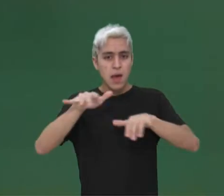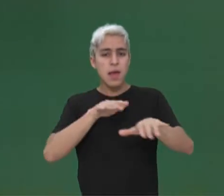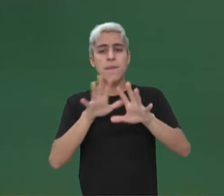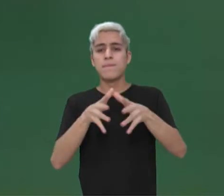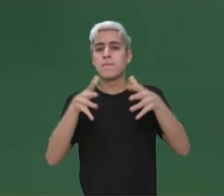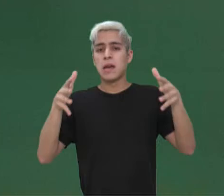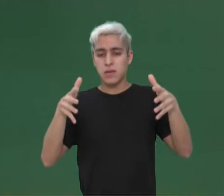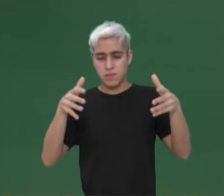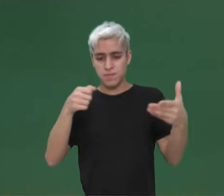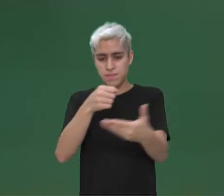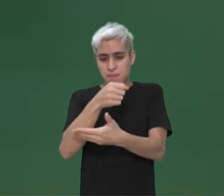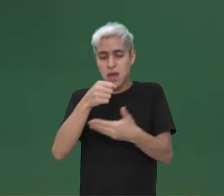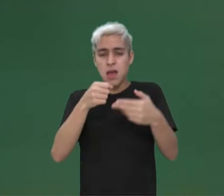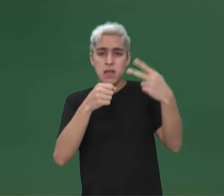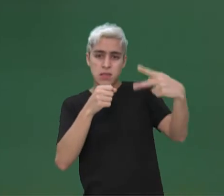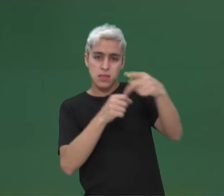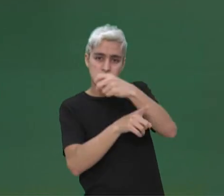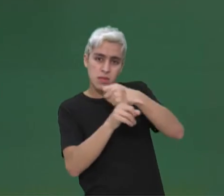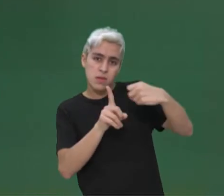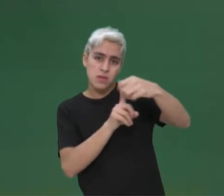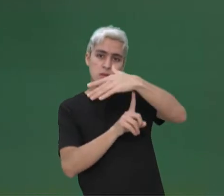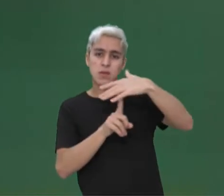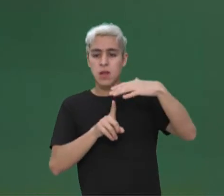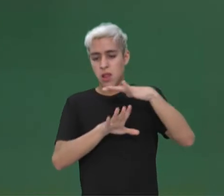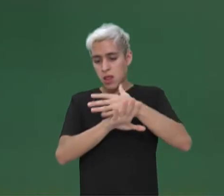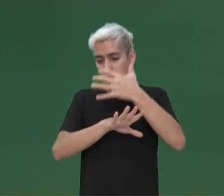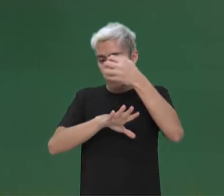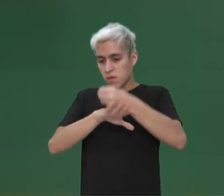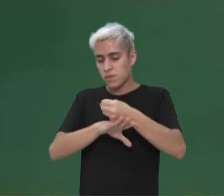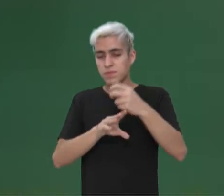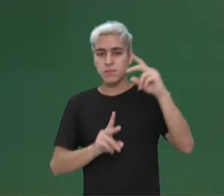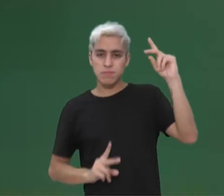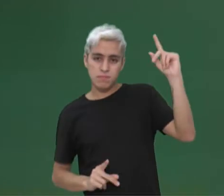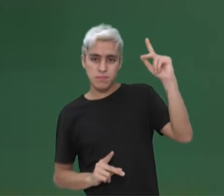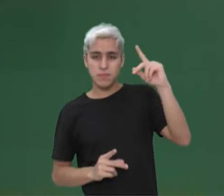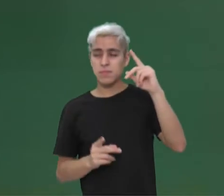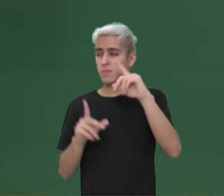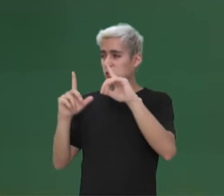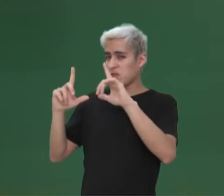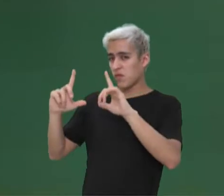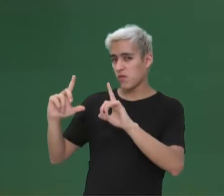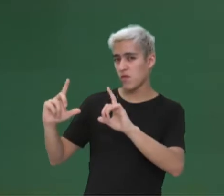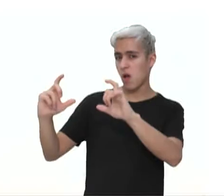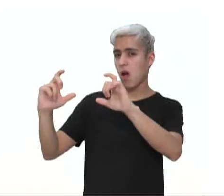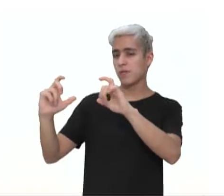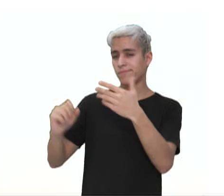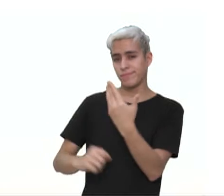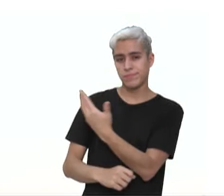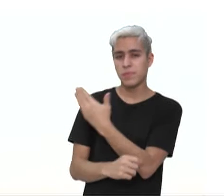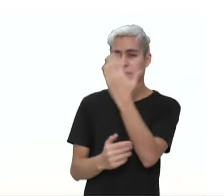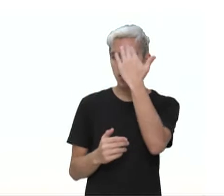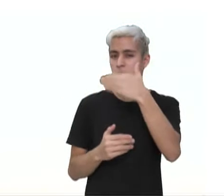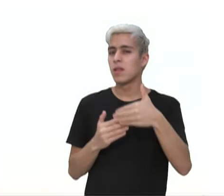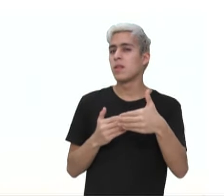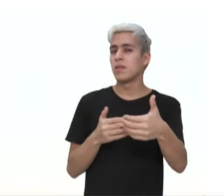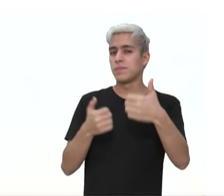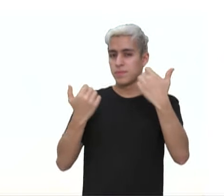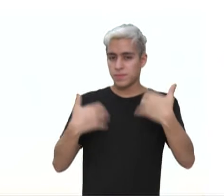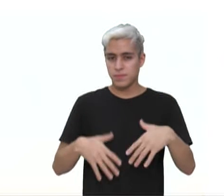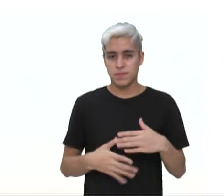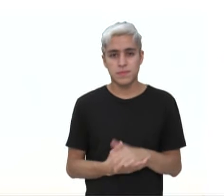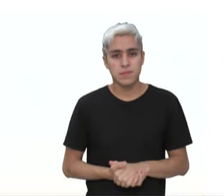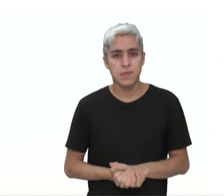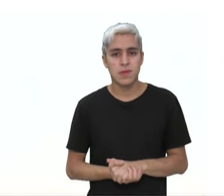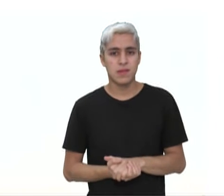a maior parte dessa sociedade colonial espanhola. Printa essa tela, fotografa ela aí para você entendê-la um pouco melhor. Então,